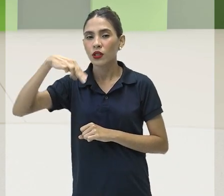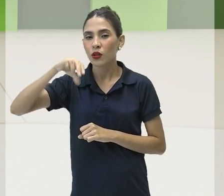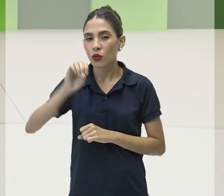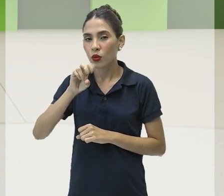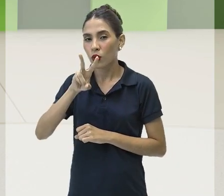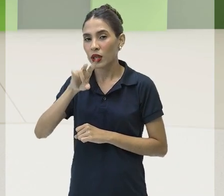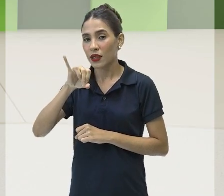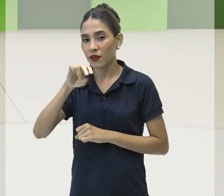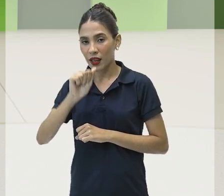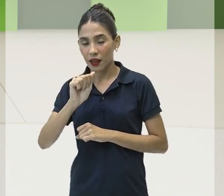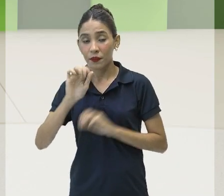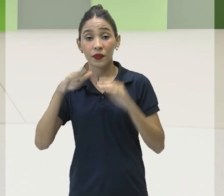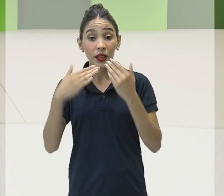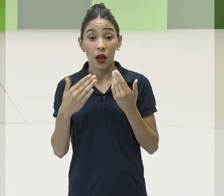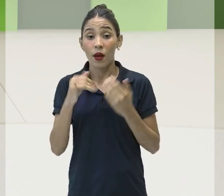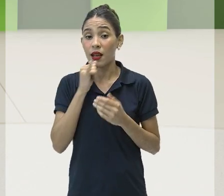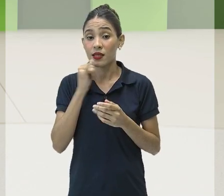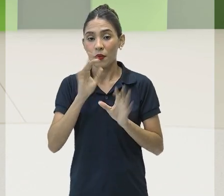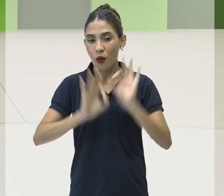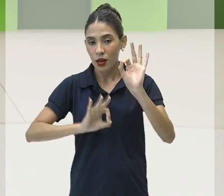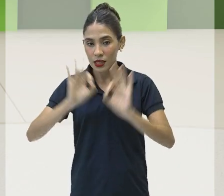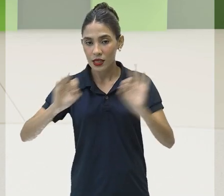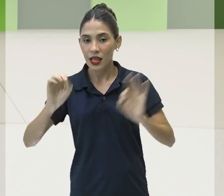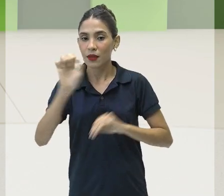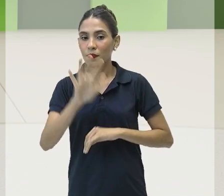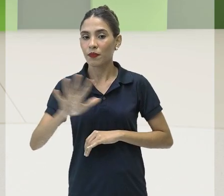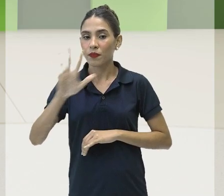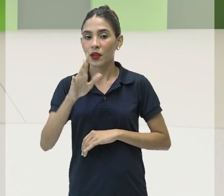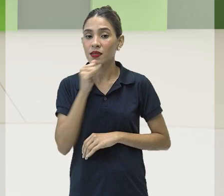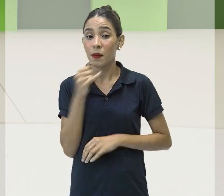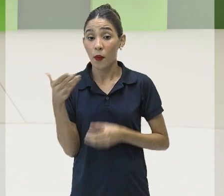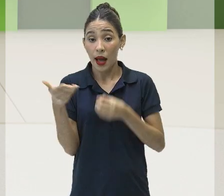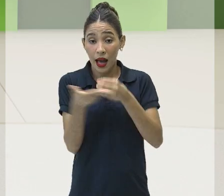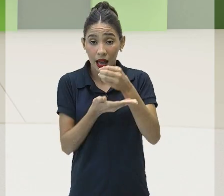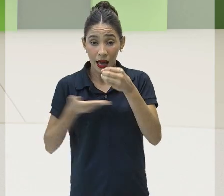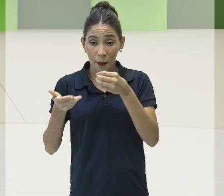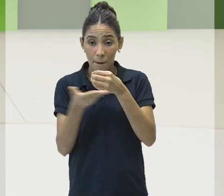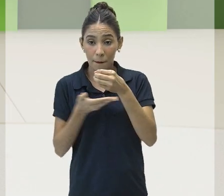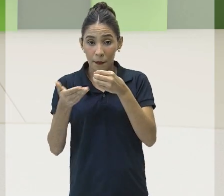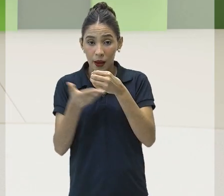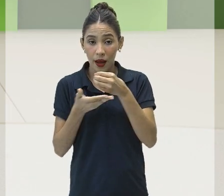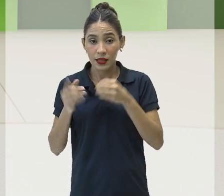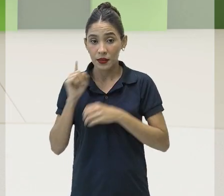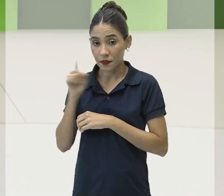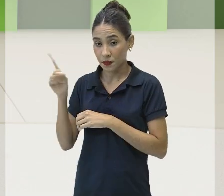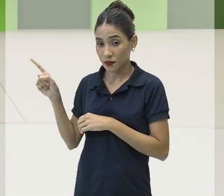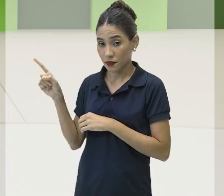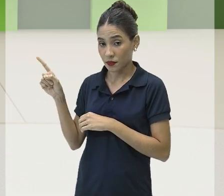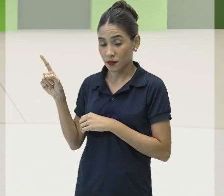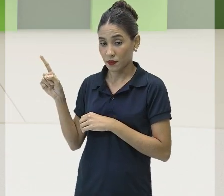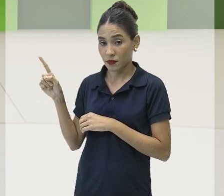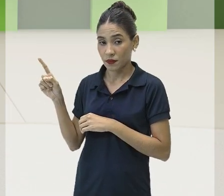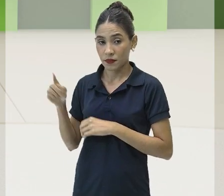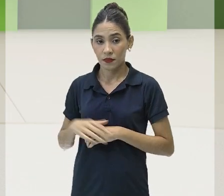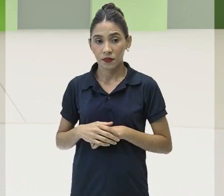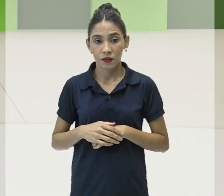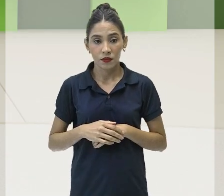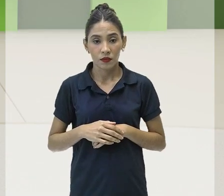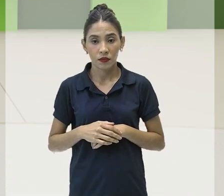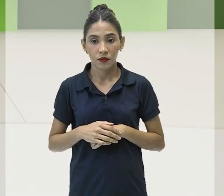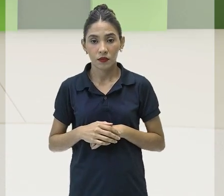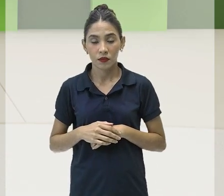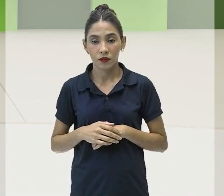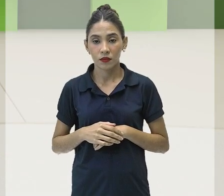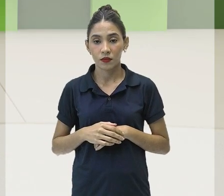nessa imagem. Então, ela é dividida aqui em algumas áreas. A base, que seria aqui a biosfera, olha só, vou ampliar aqui para